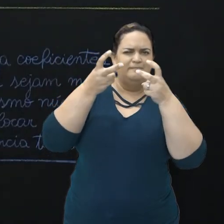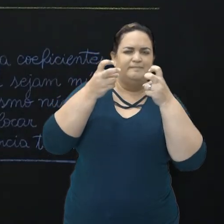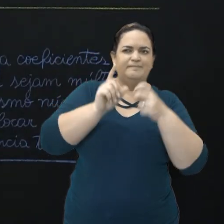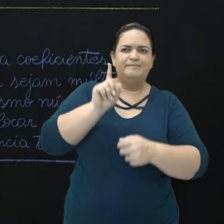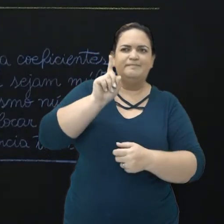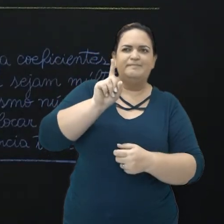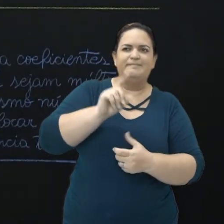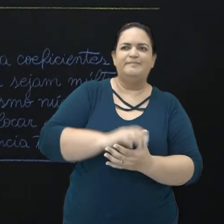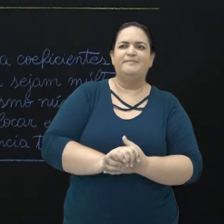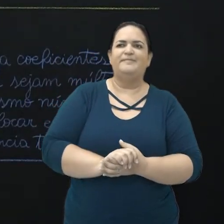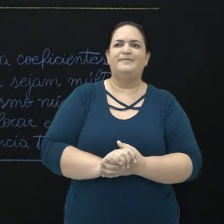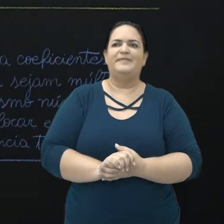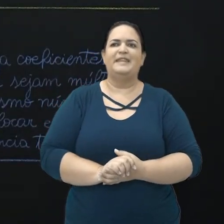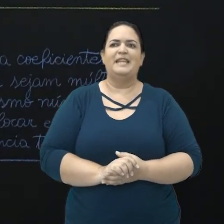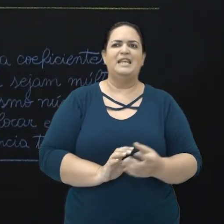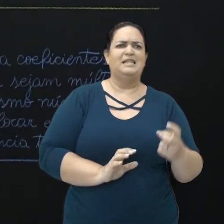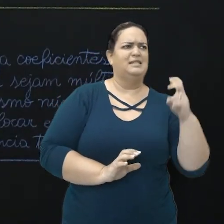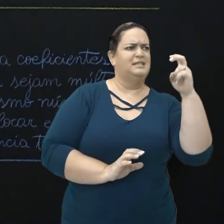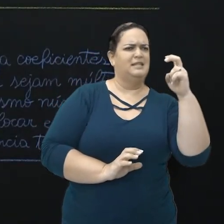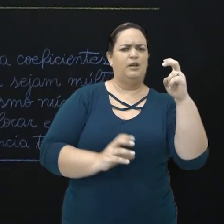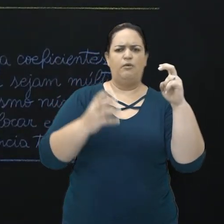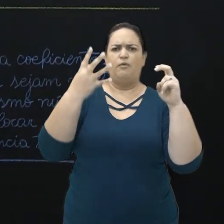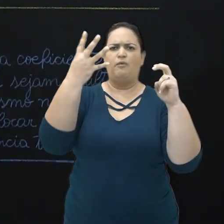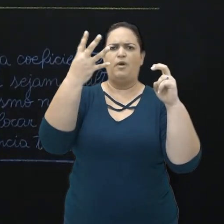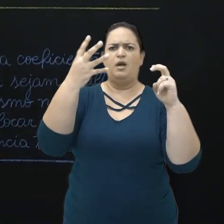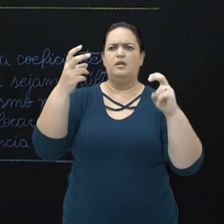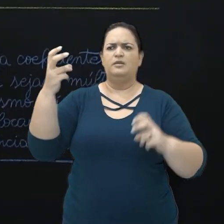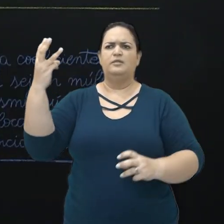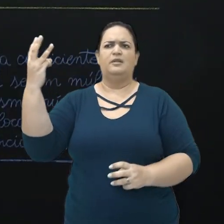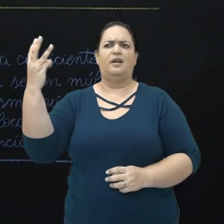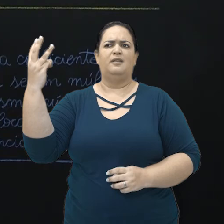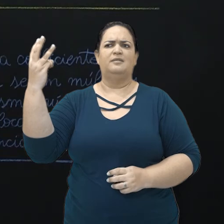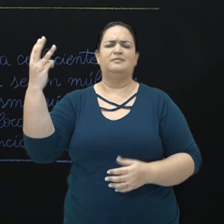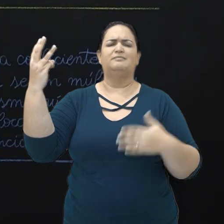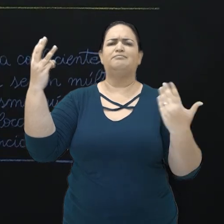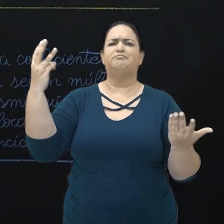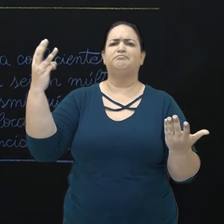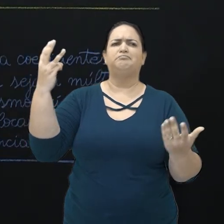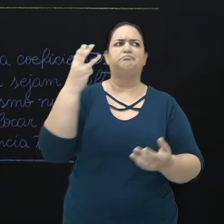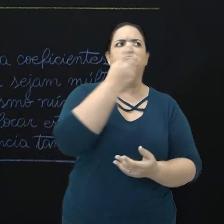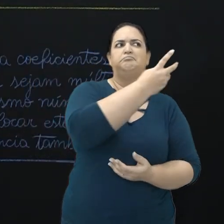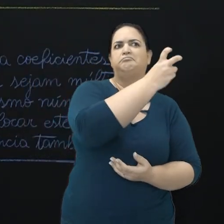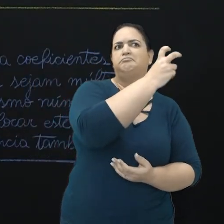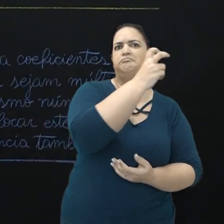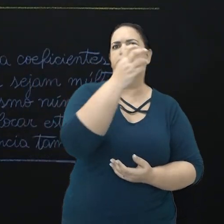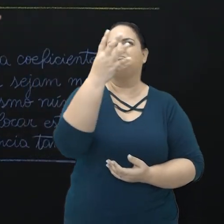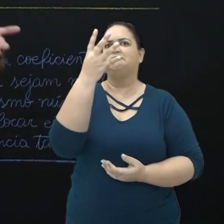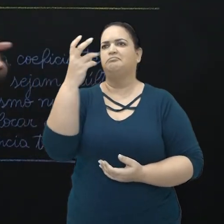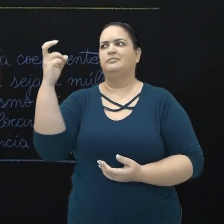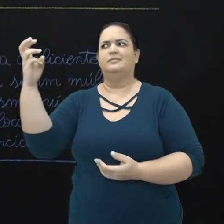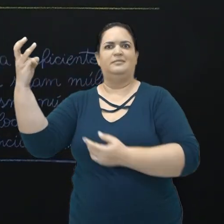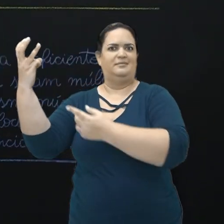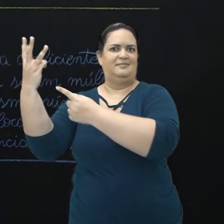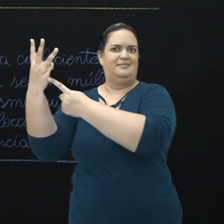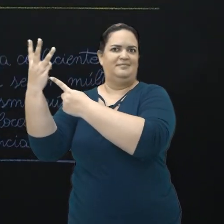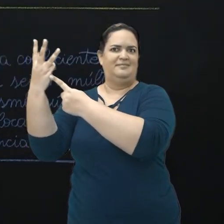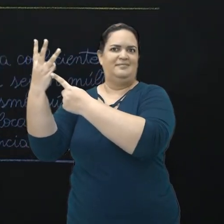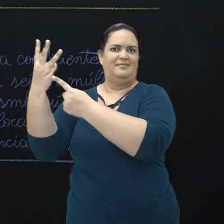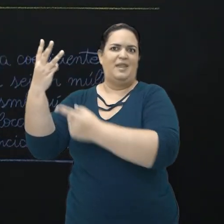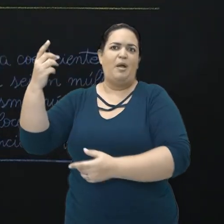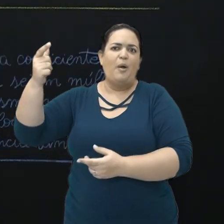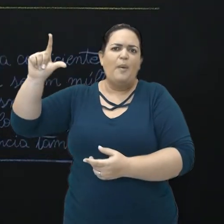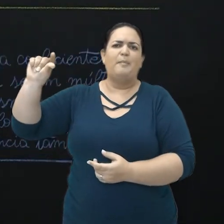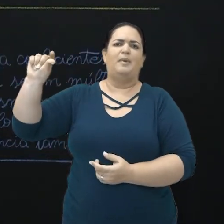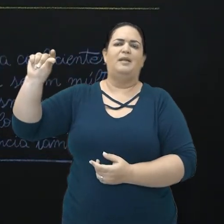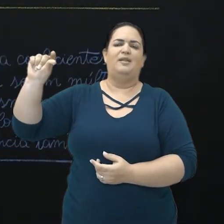ó. Expoente 5, expoente 4, expoente 3. 5, 4 e 3, o menor é o 3. Por